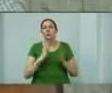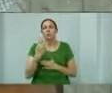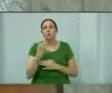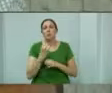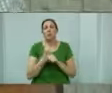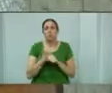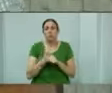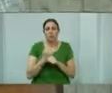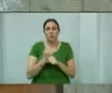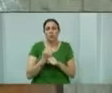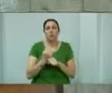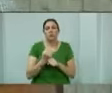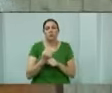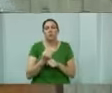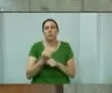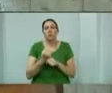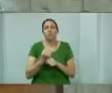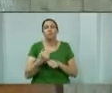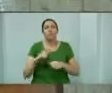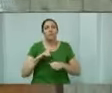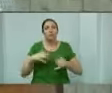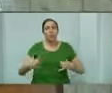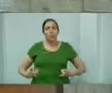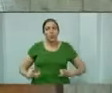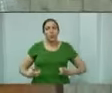4 anos que eu tenho honrosamente